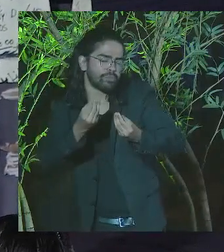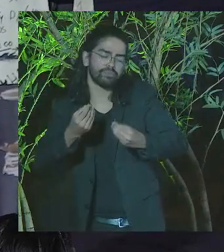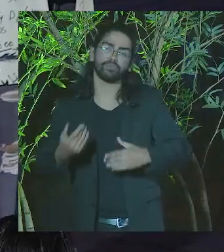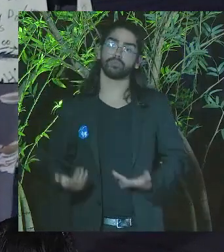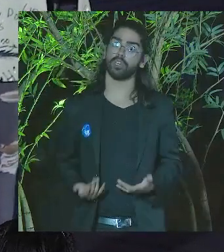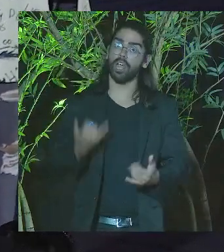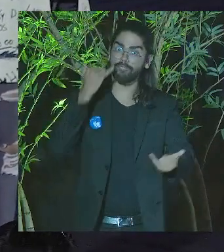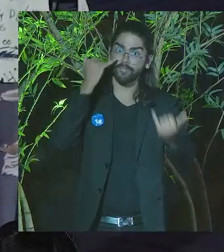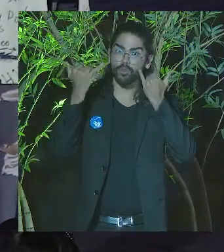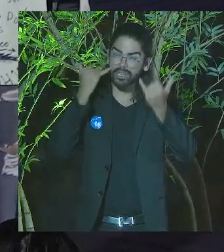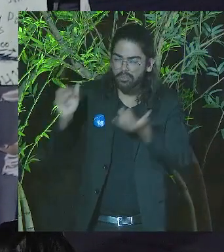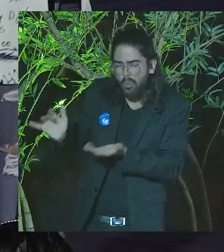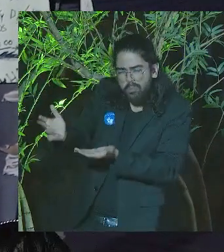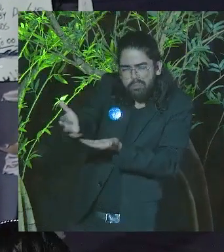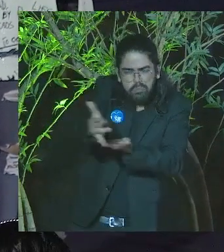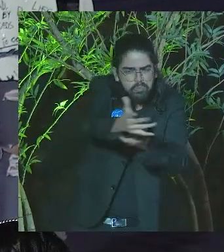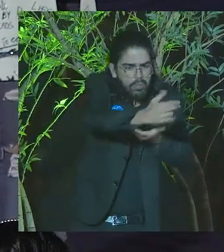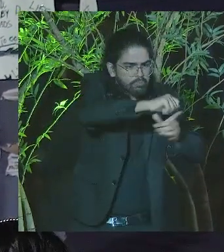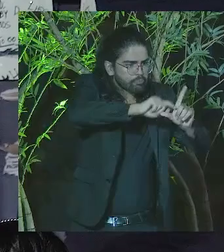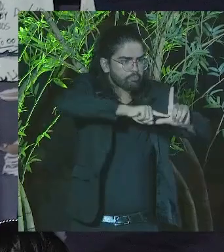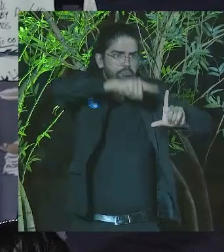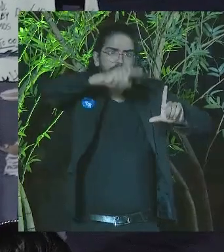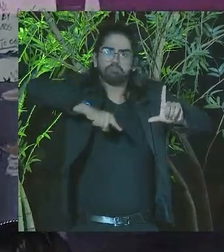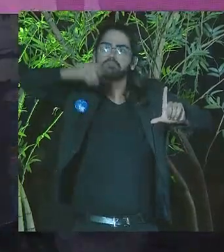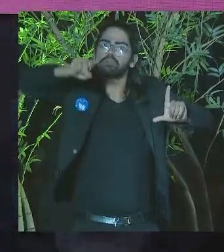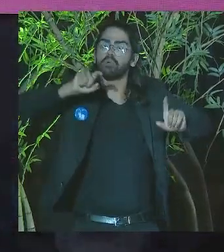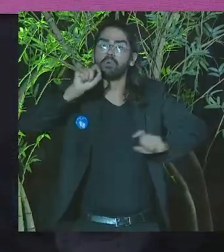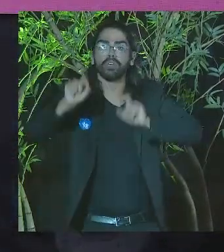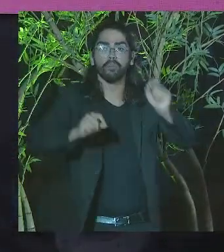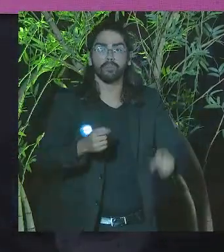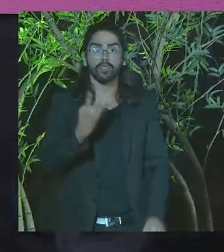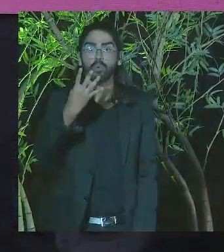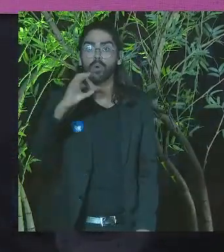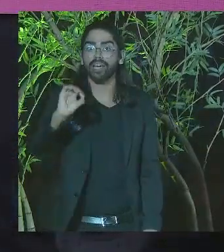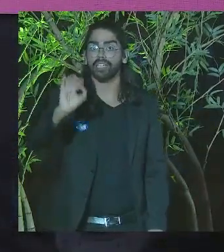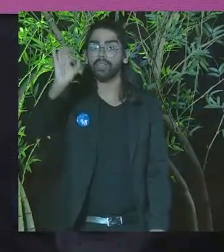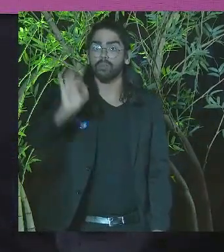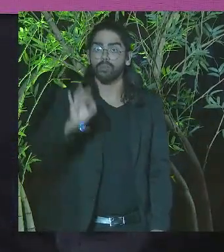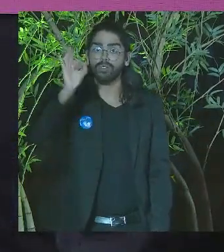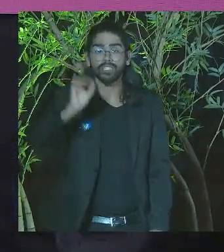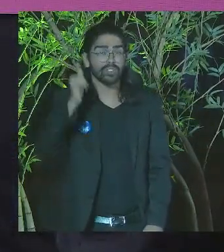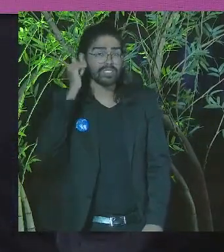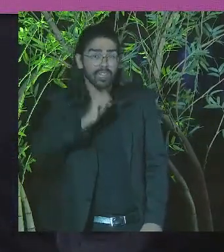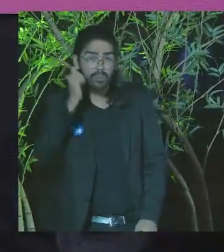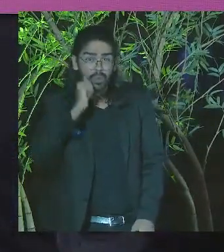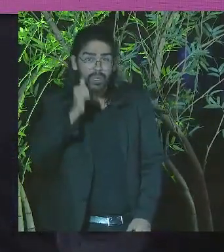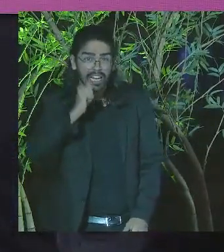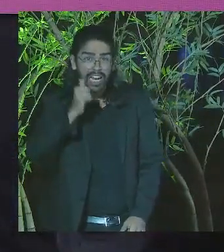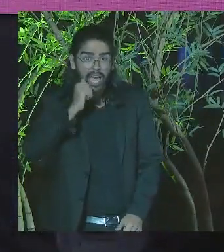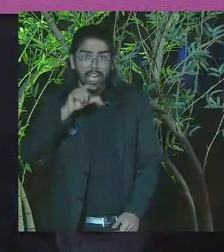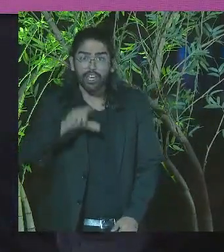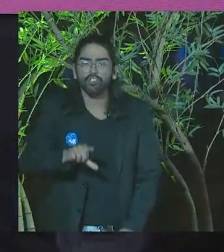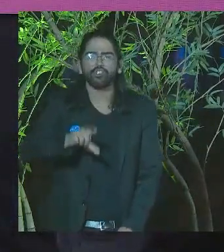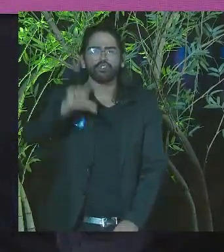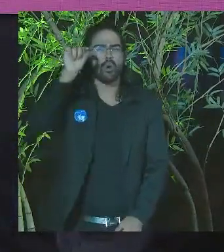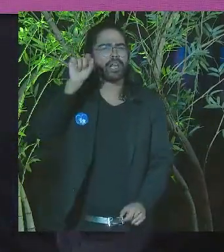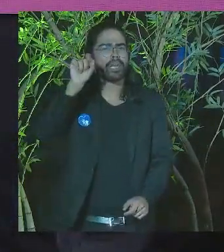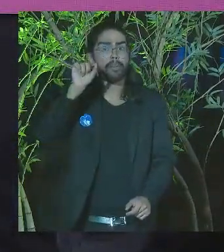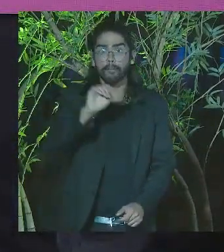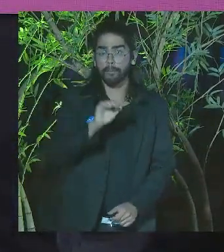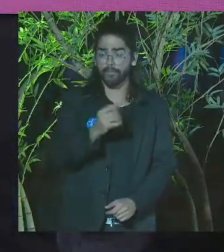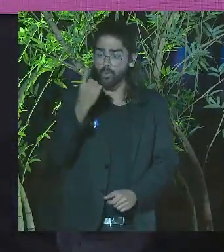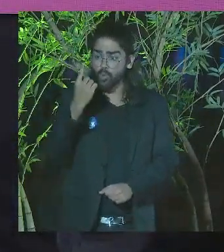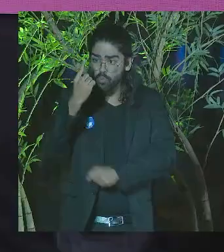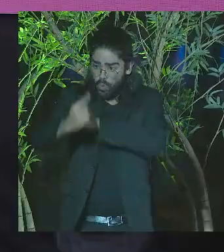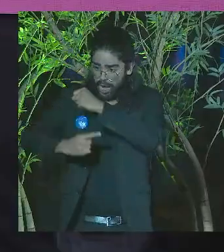dados são assustadores. Quase 40% das mulheres no mundo topariam perder um ano de vida se, durante